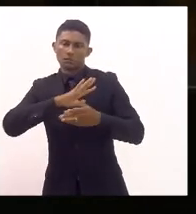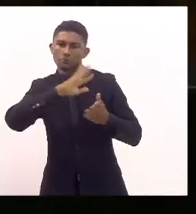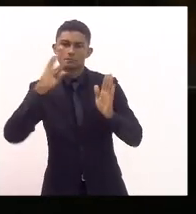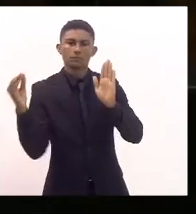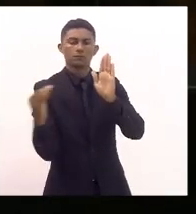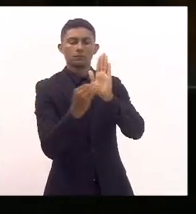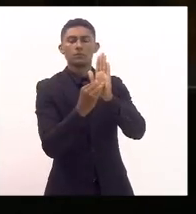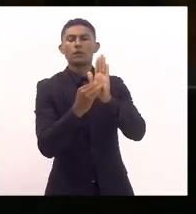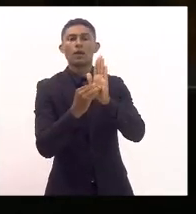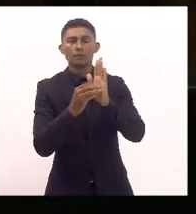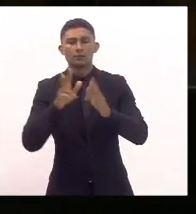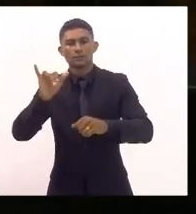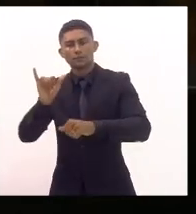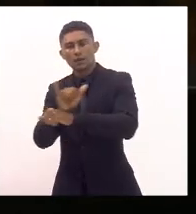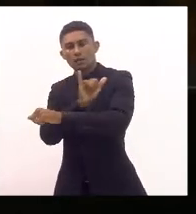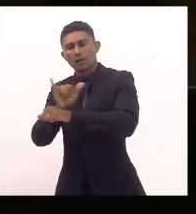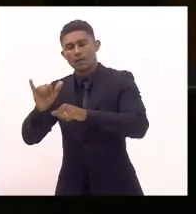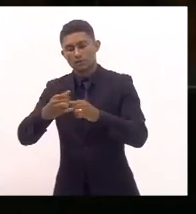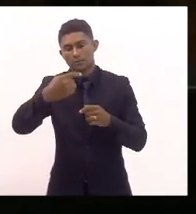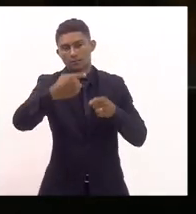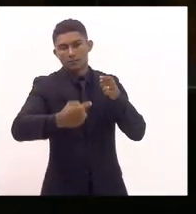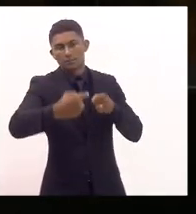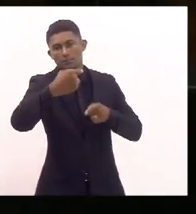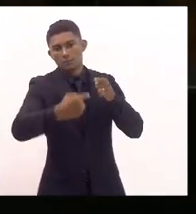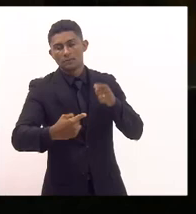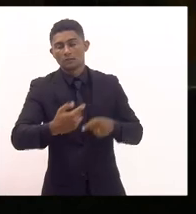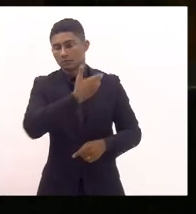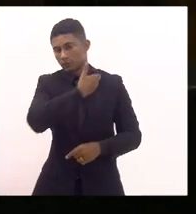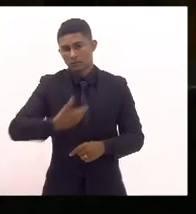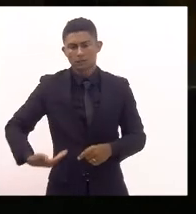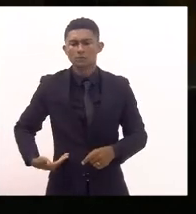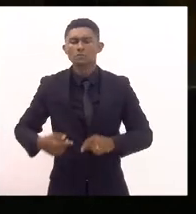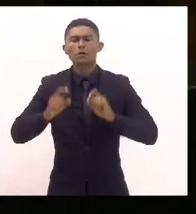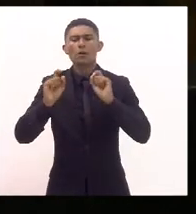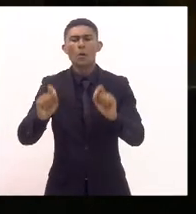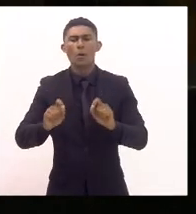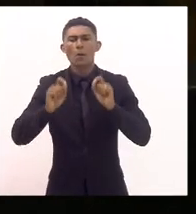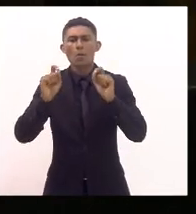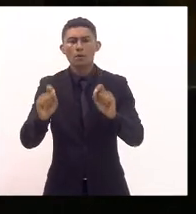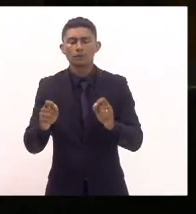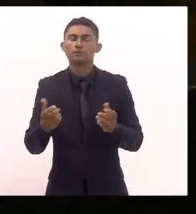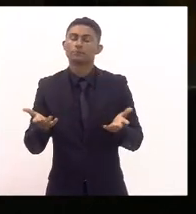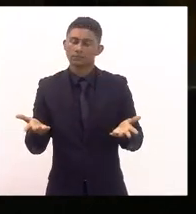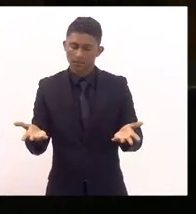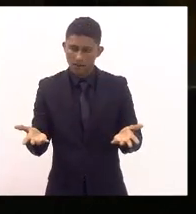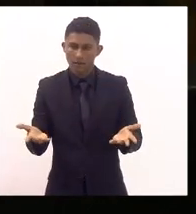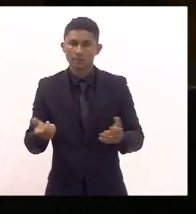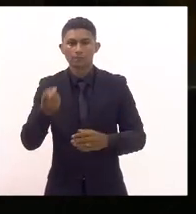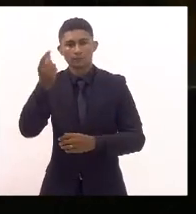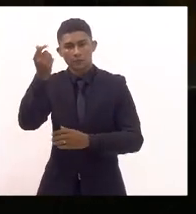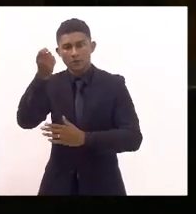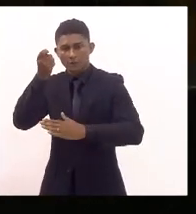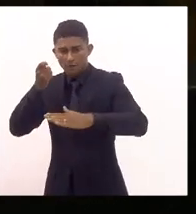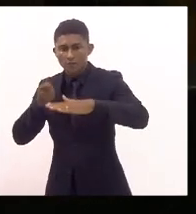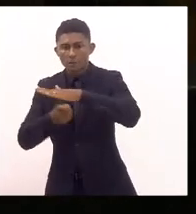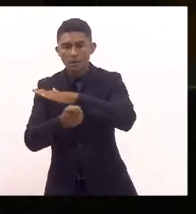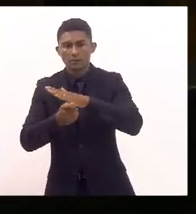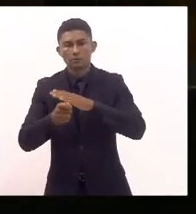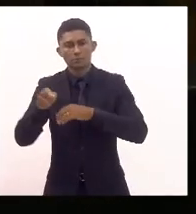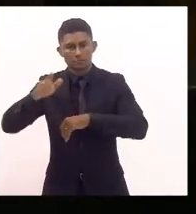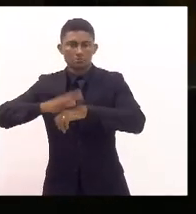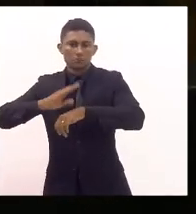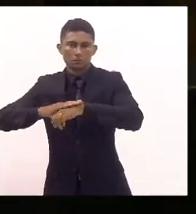das estratégias políticas prioritárias de governo há o retorno de investimento do Governo do